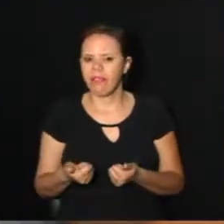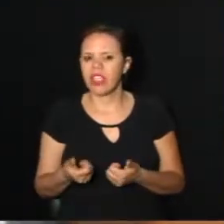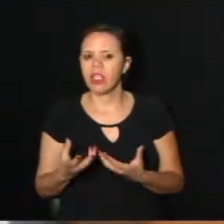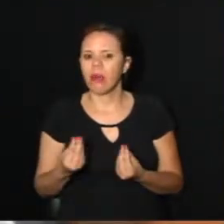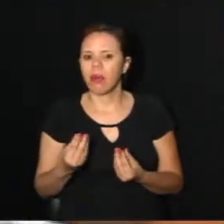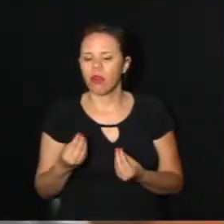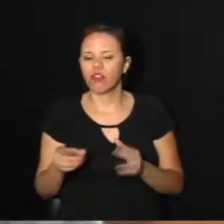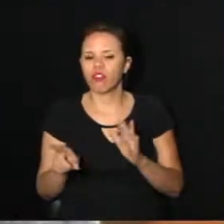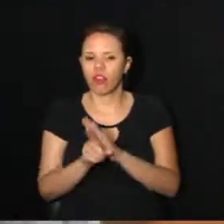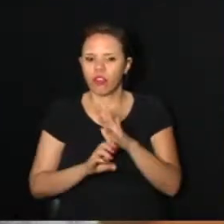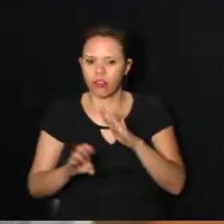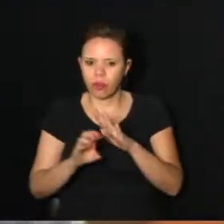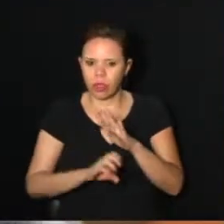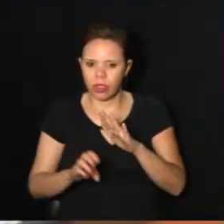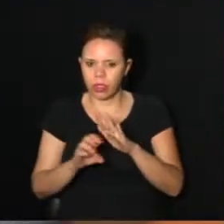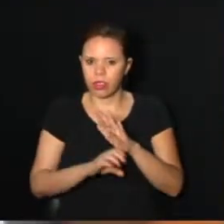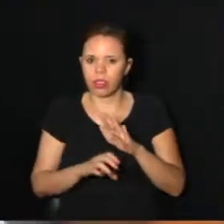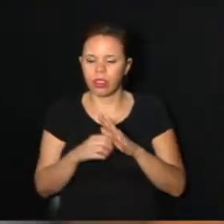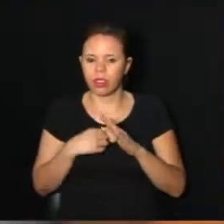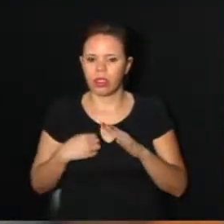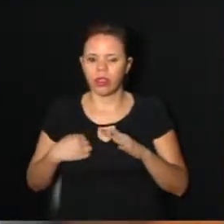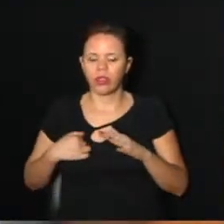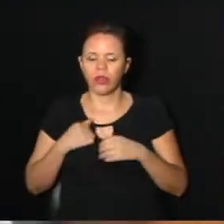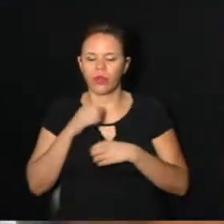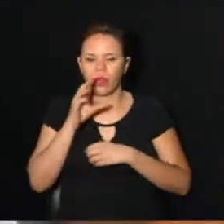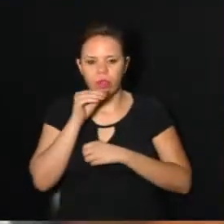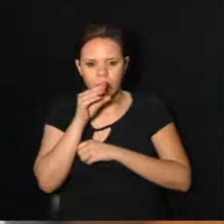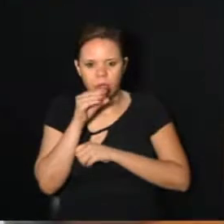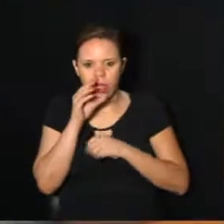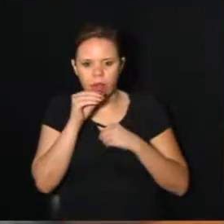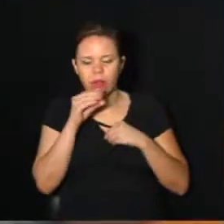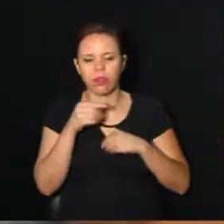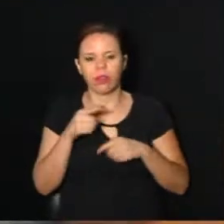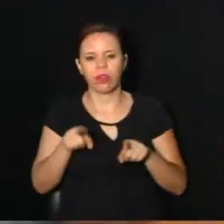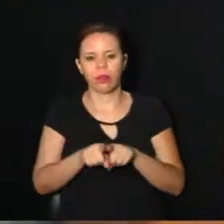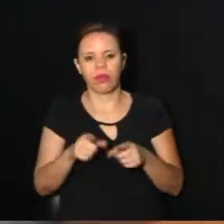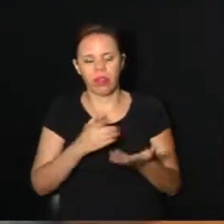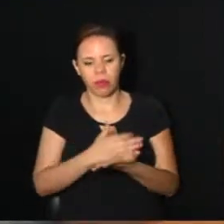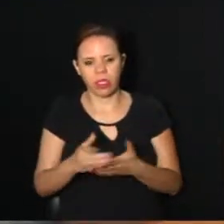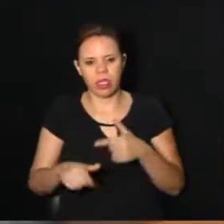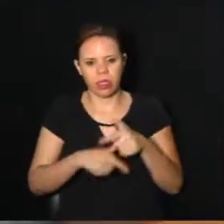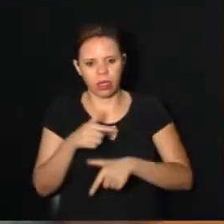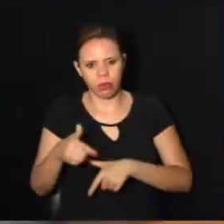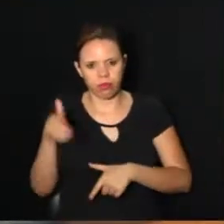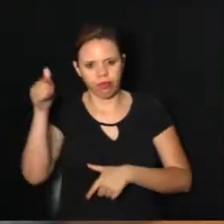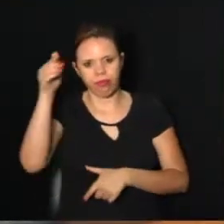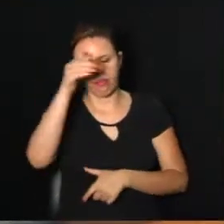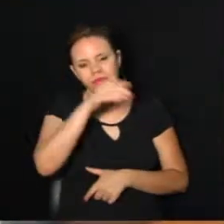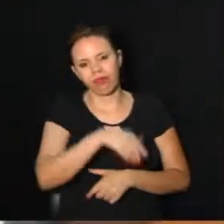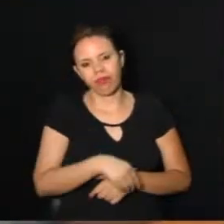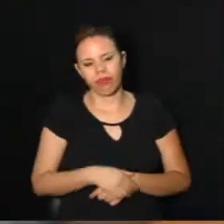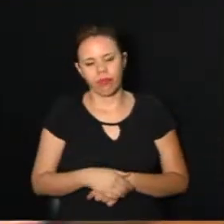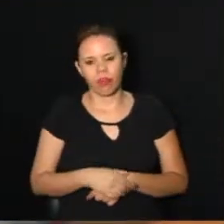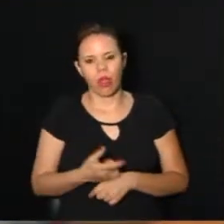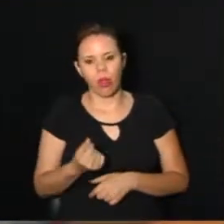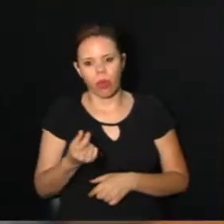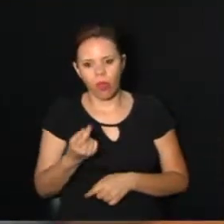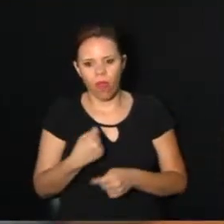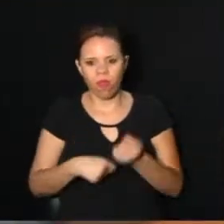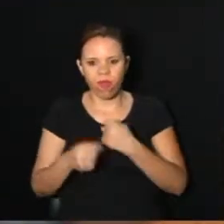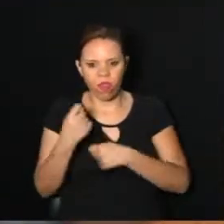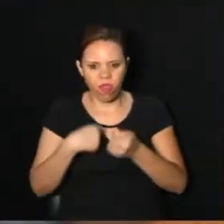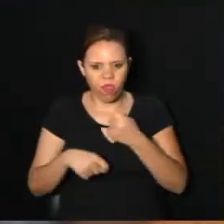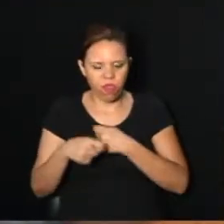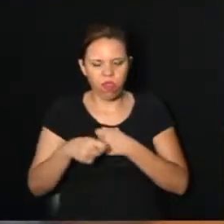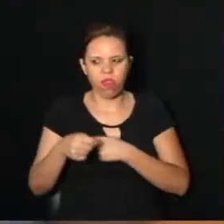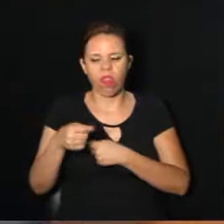o empresário, o empregado, que vai começar a rodar novamente dinheiro, né, para a cidade, né,